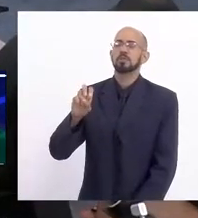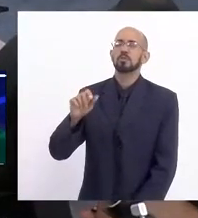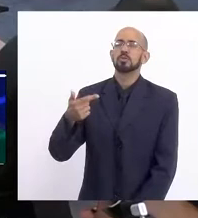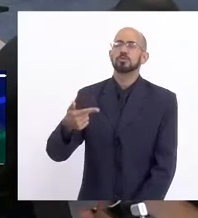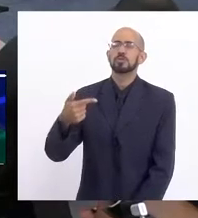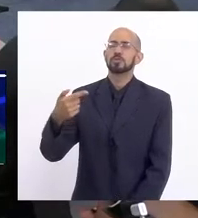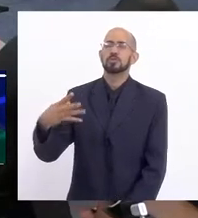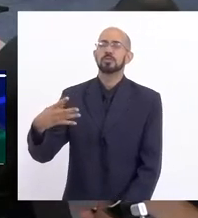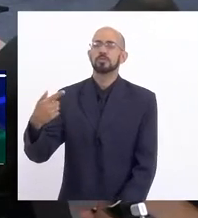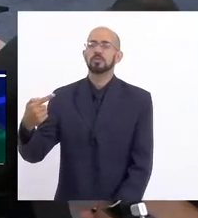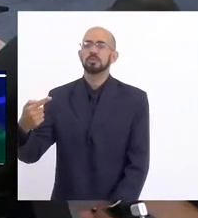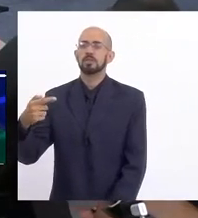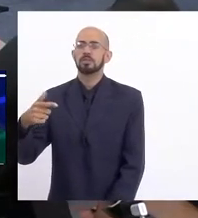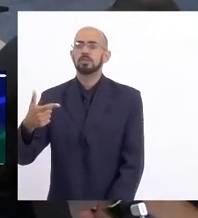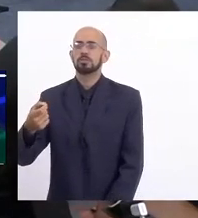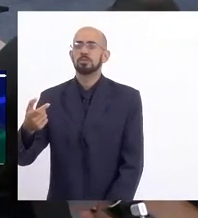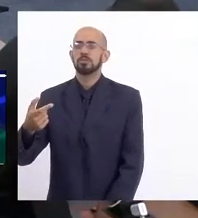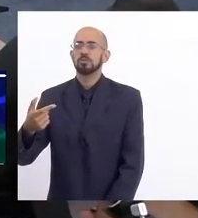5.247/2021.